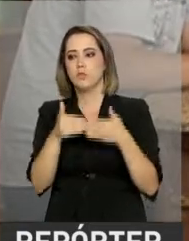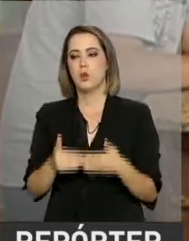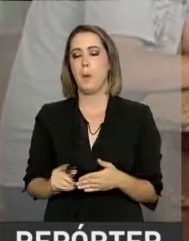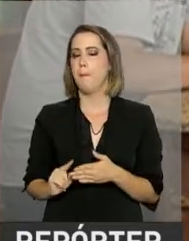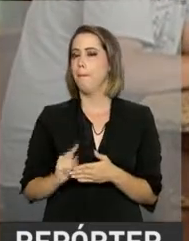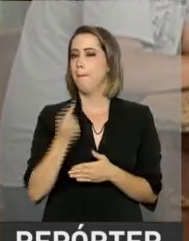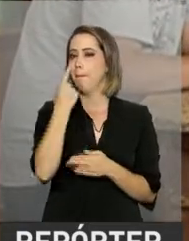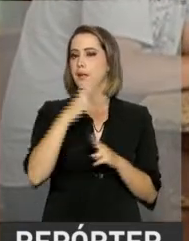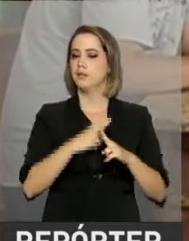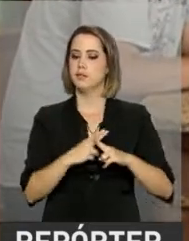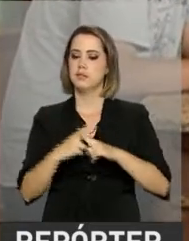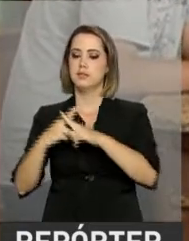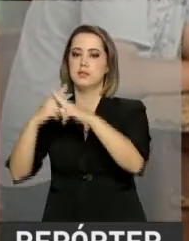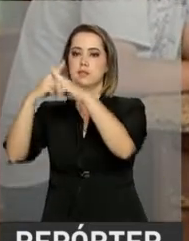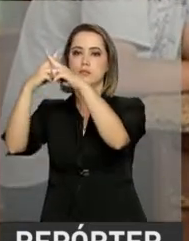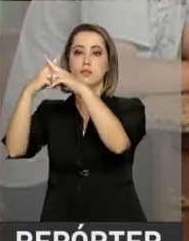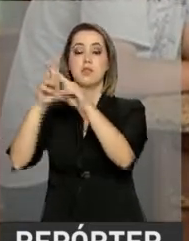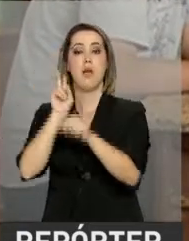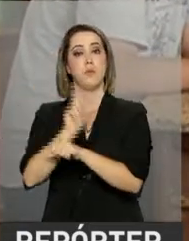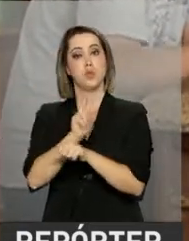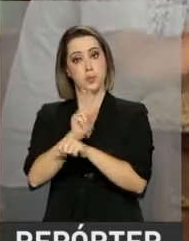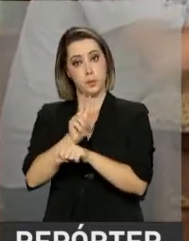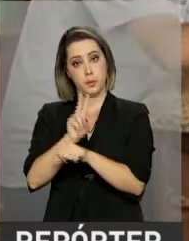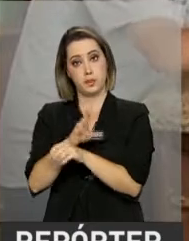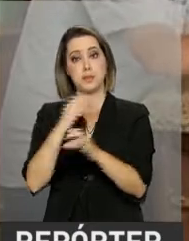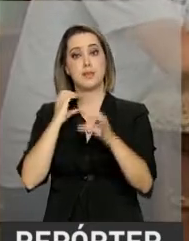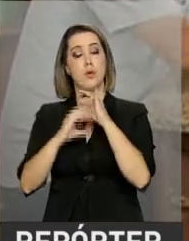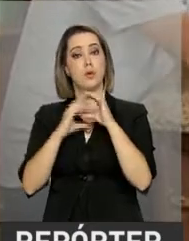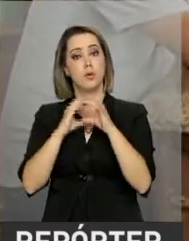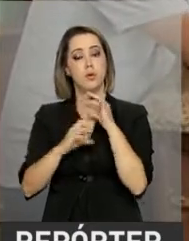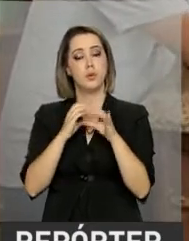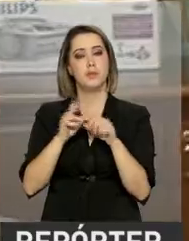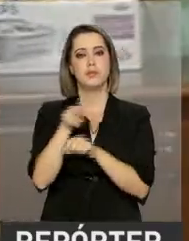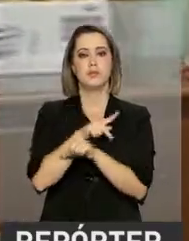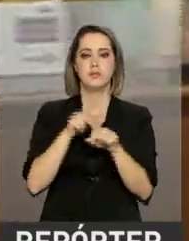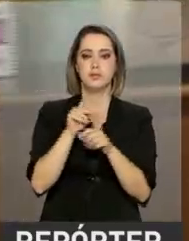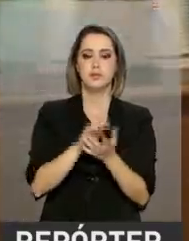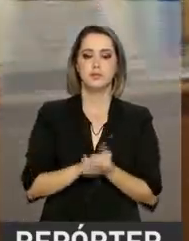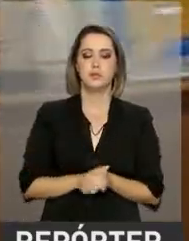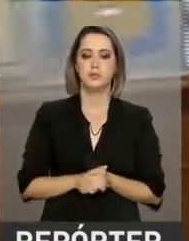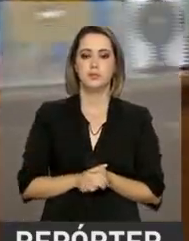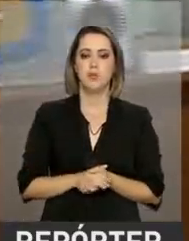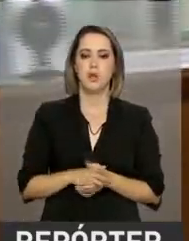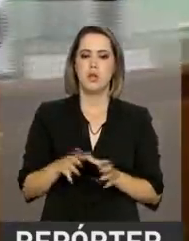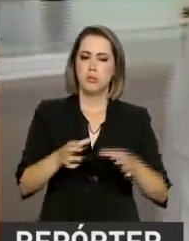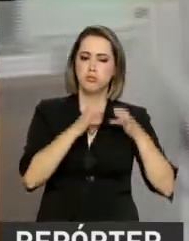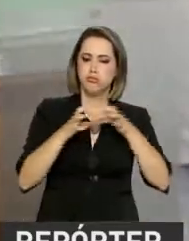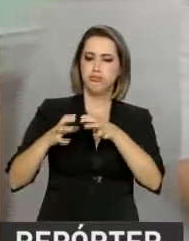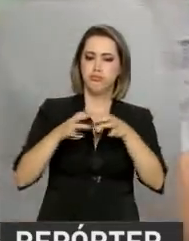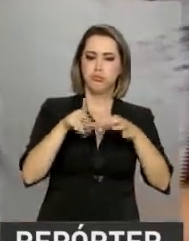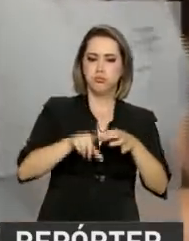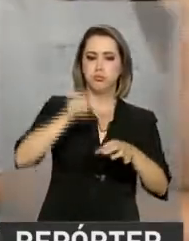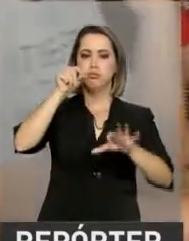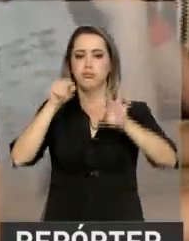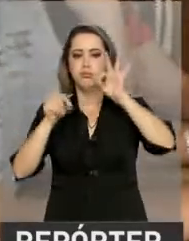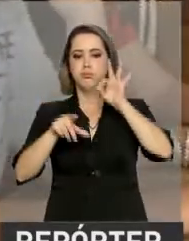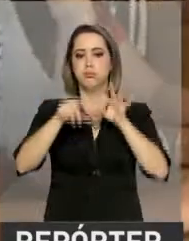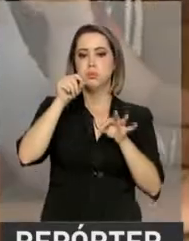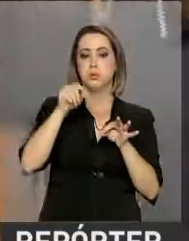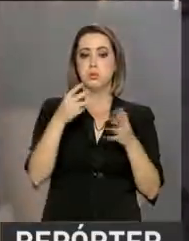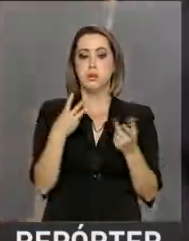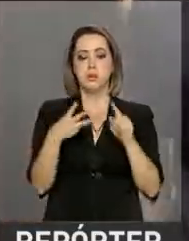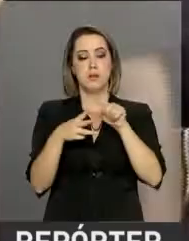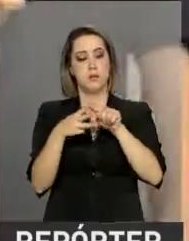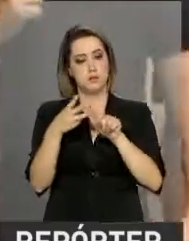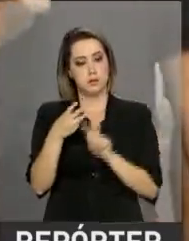primeiro satélite geoestacionário de defesa e comunicações do país. Um sorteio definiu os 3 estudantes que vão representar a